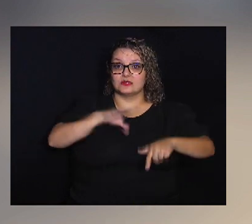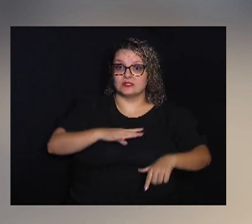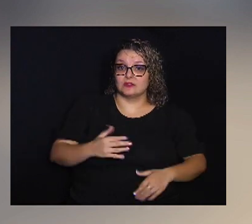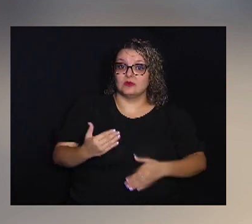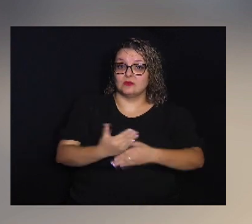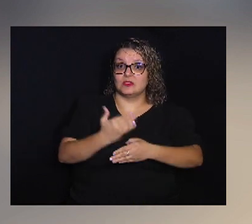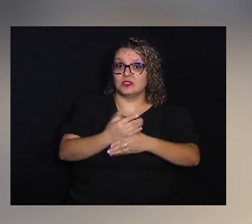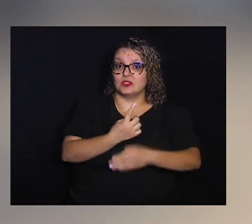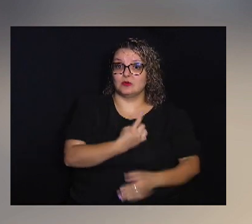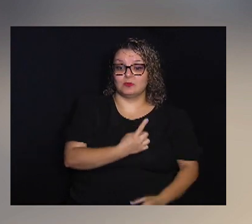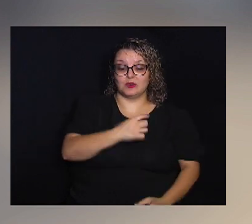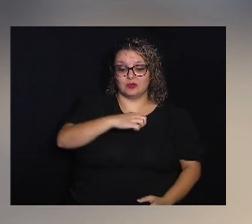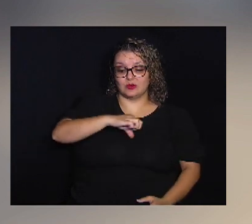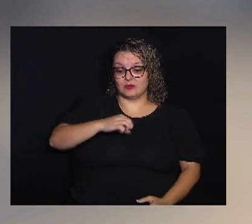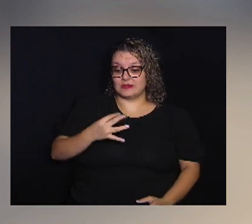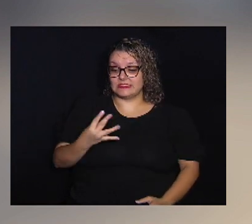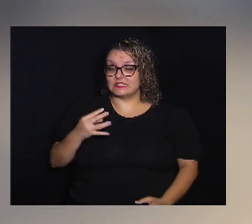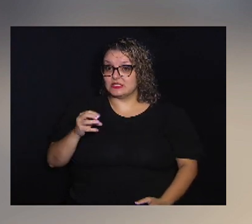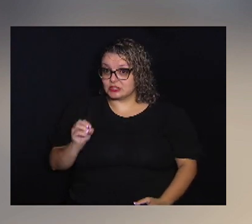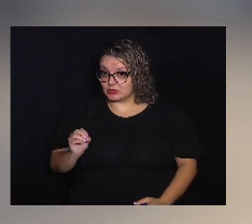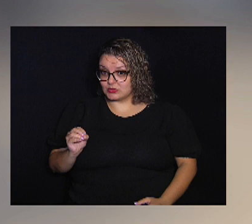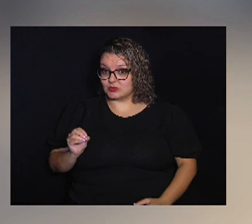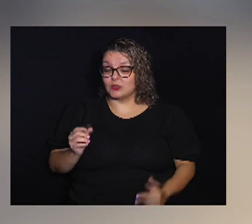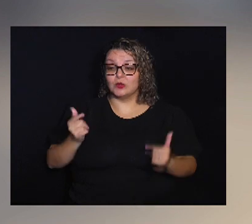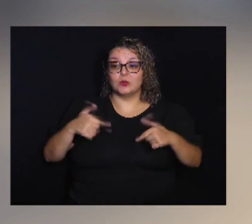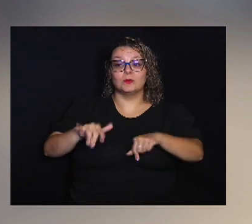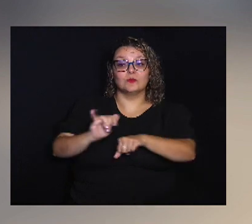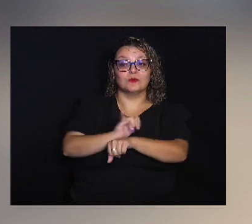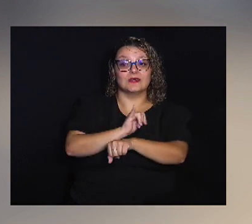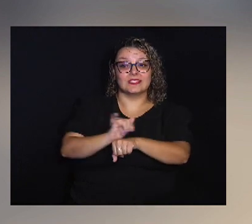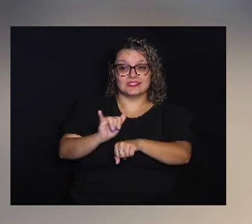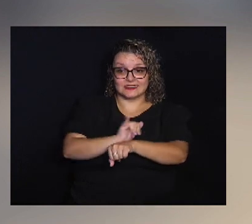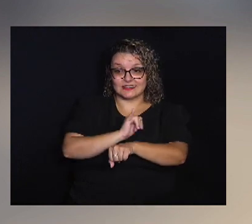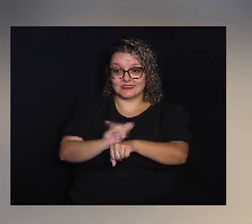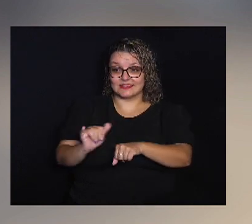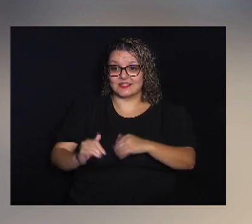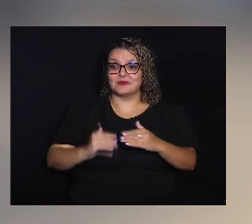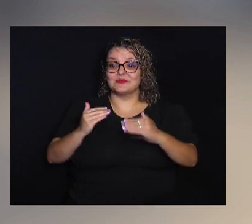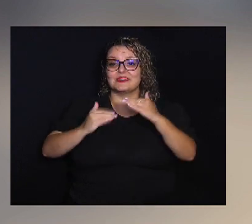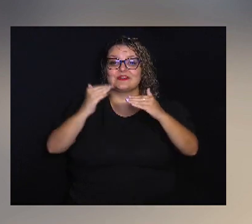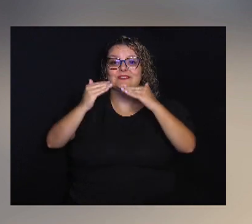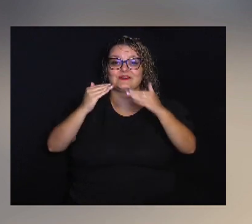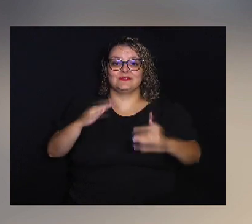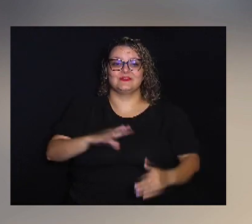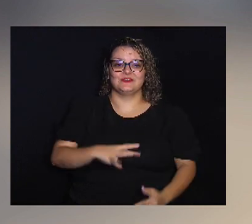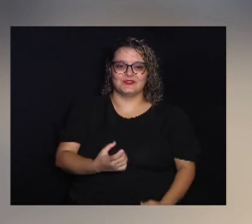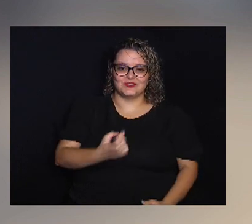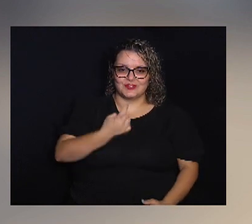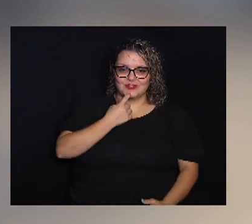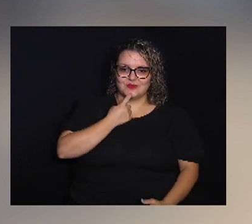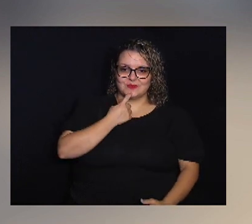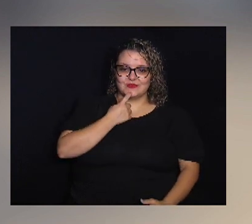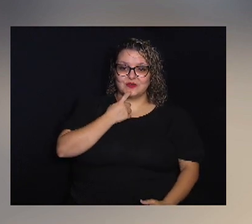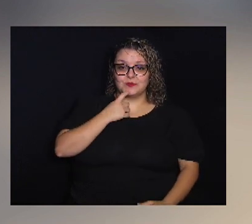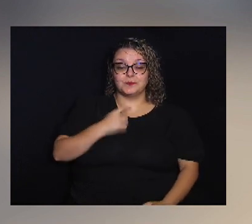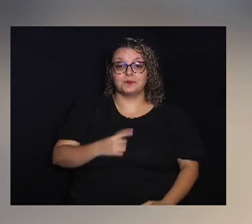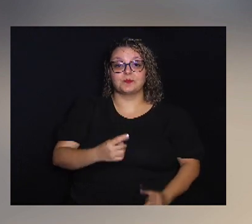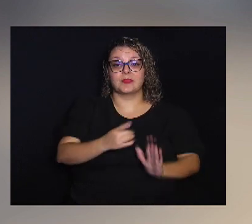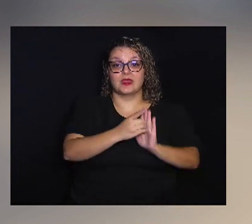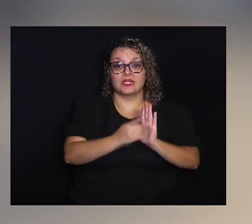em 1940, um local estratégico para o desenvolvimento de Campinas. Na década